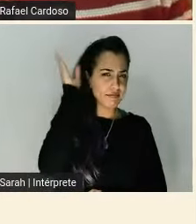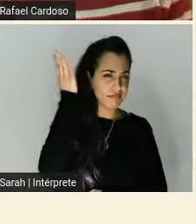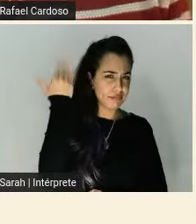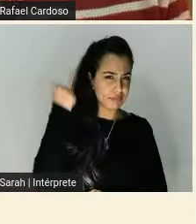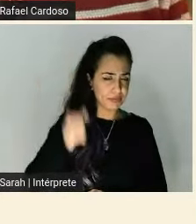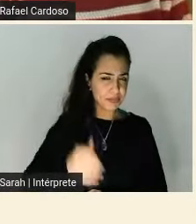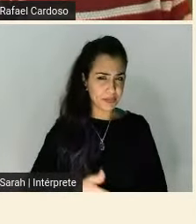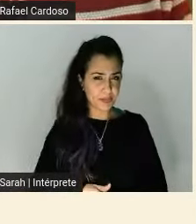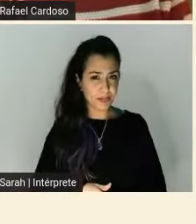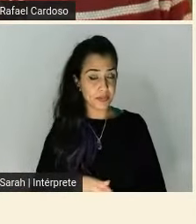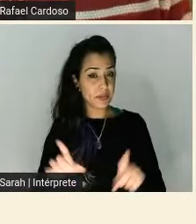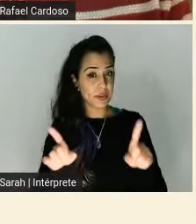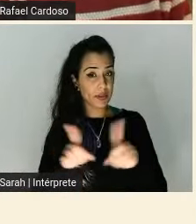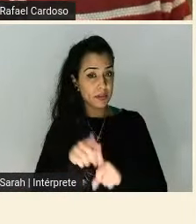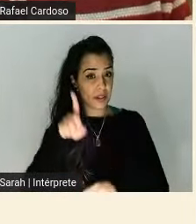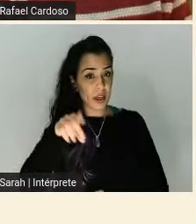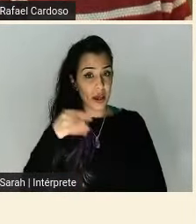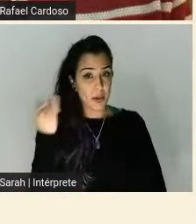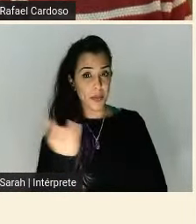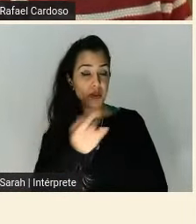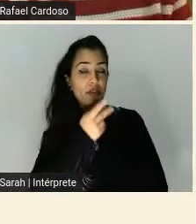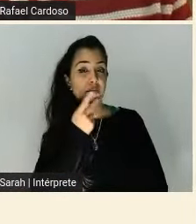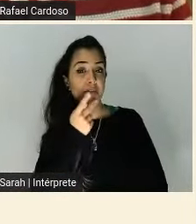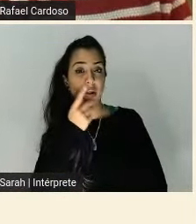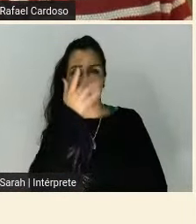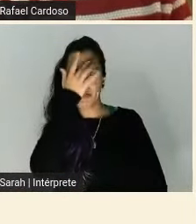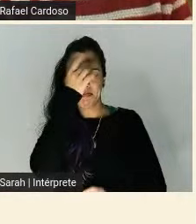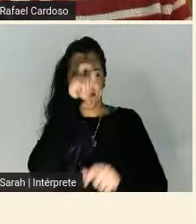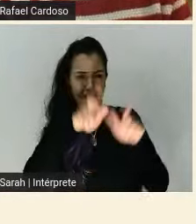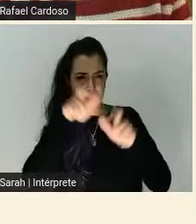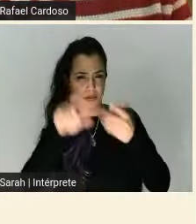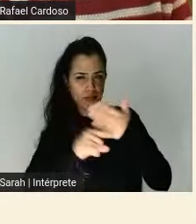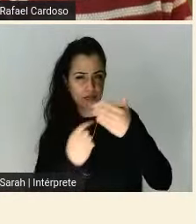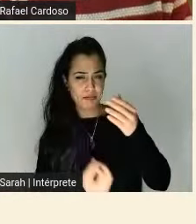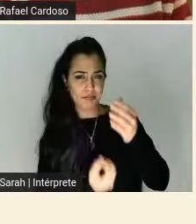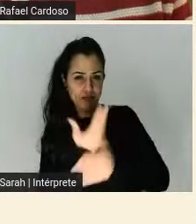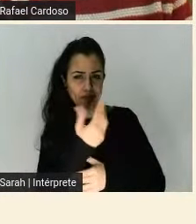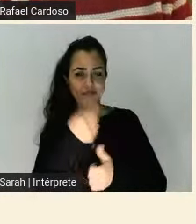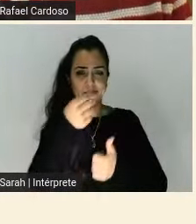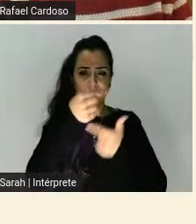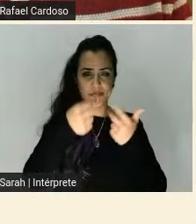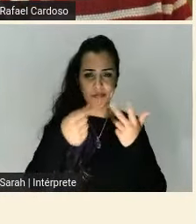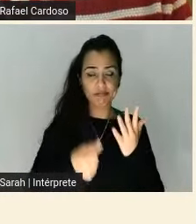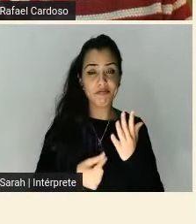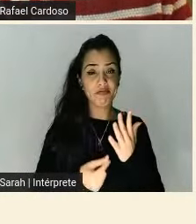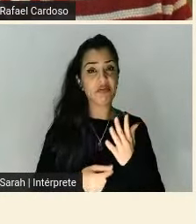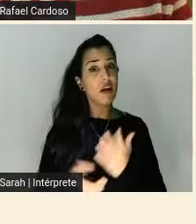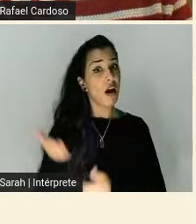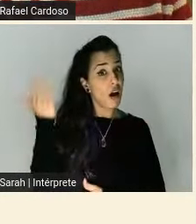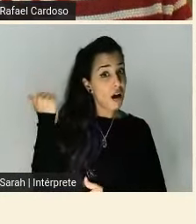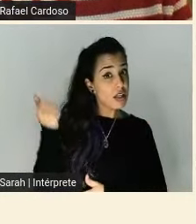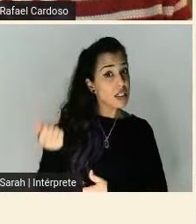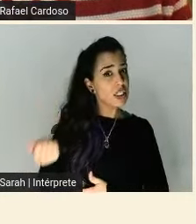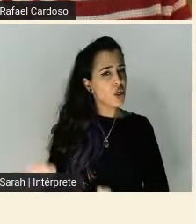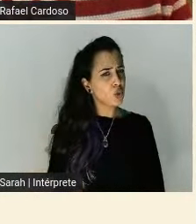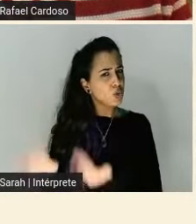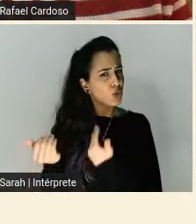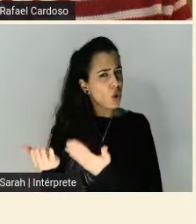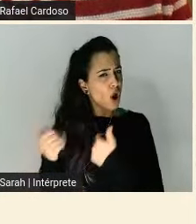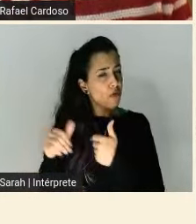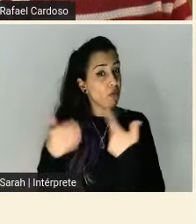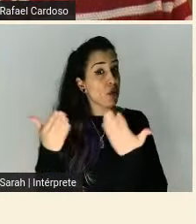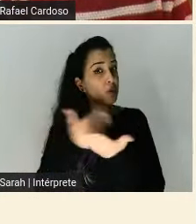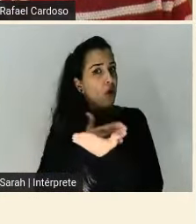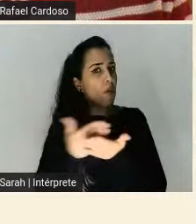Vale ressaltar como esses autores, Luiz Martins, Smith, Lorival, eram jovens no momento em que lançaram suas